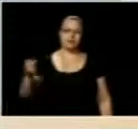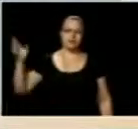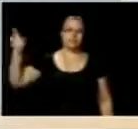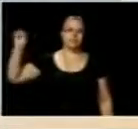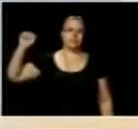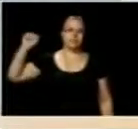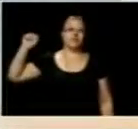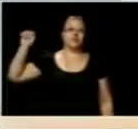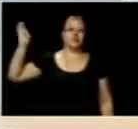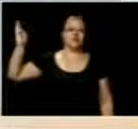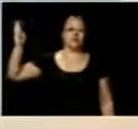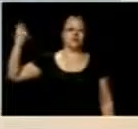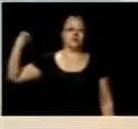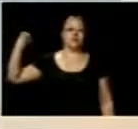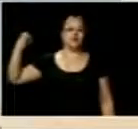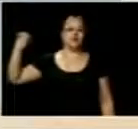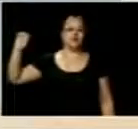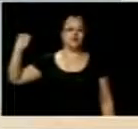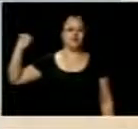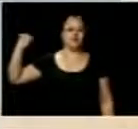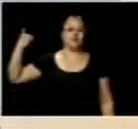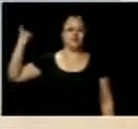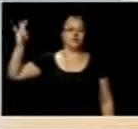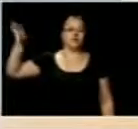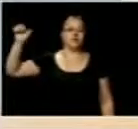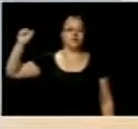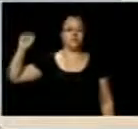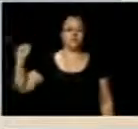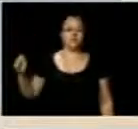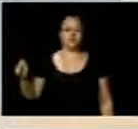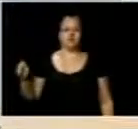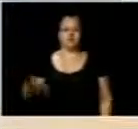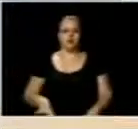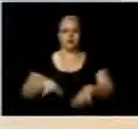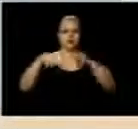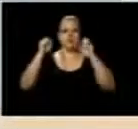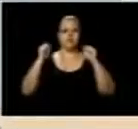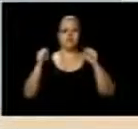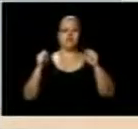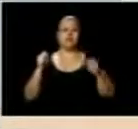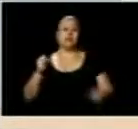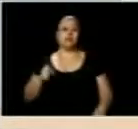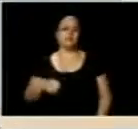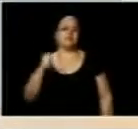cidadão. Tu és muito cara de pau.